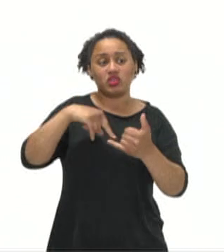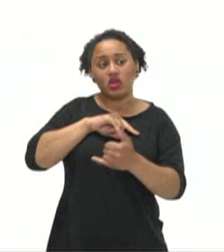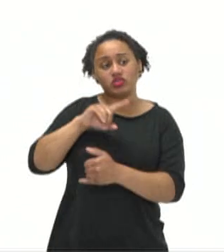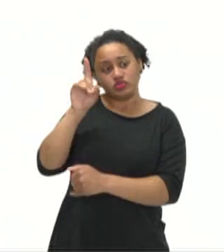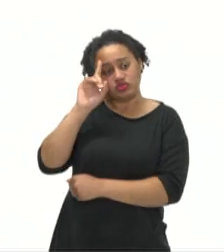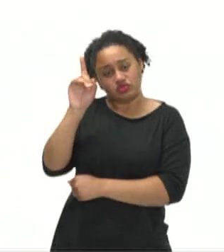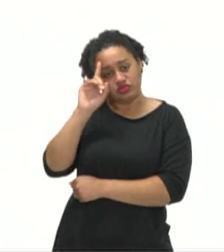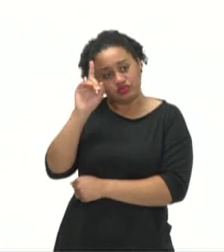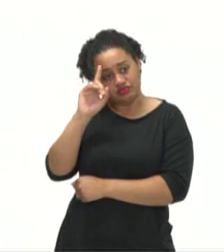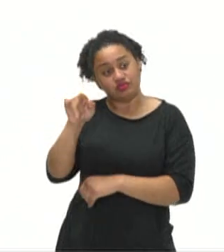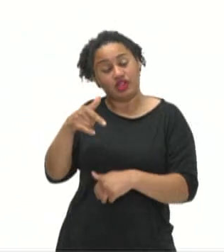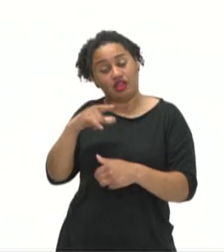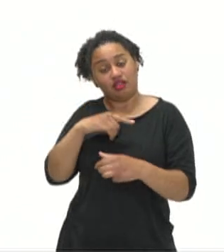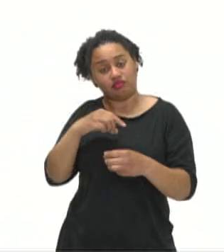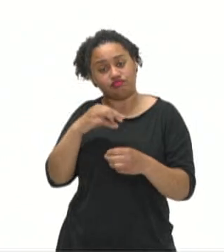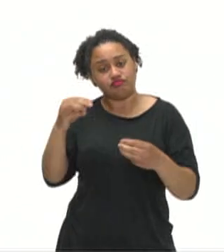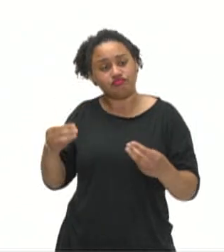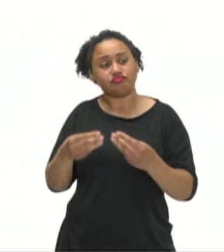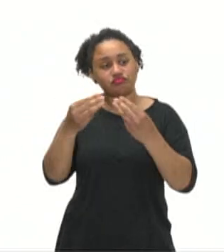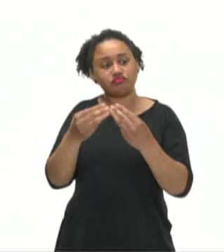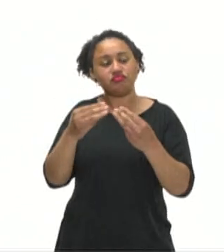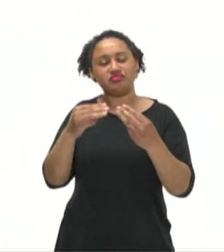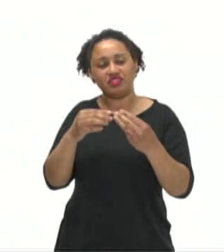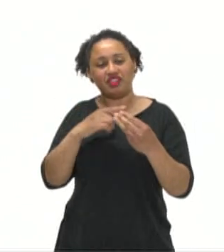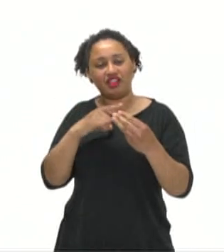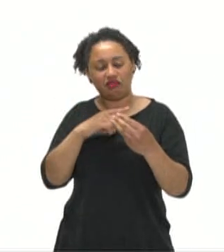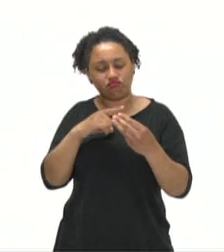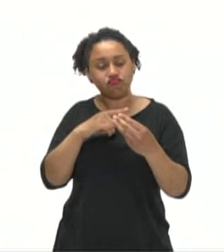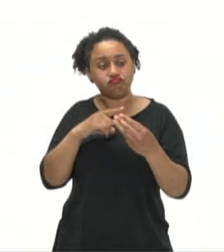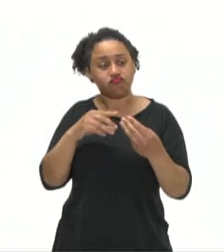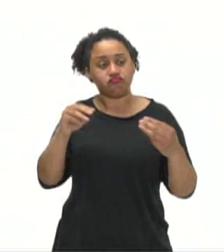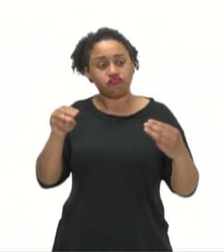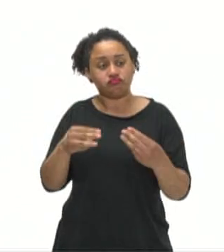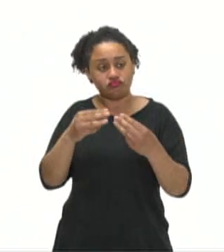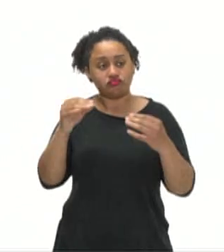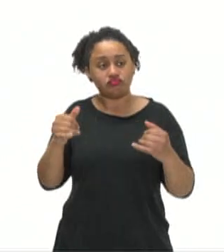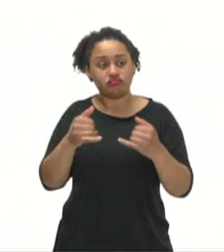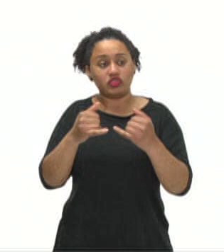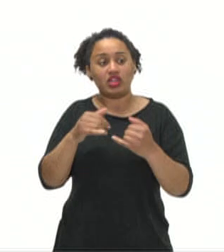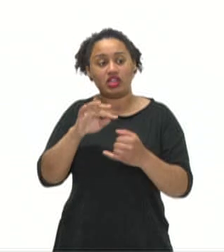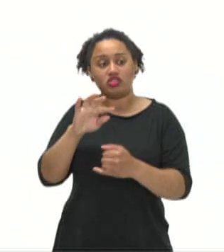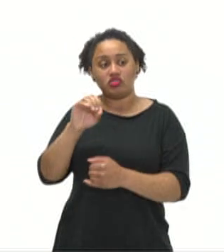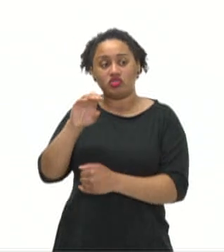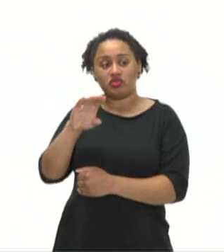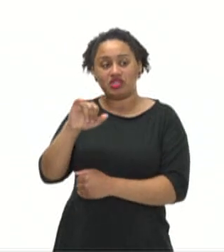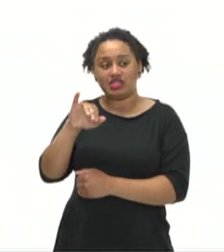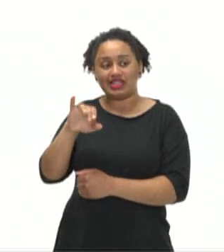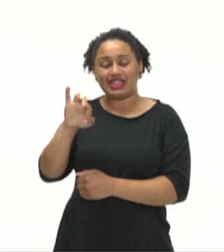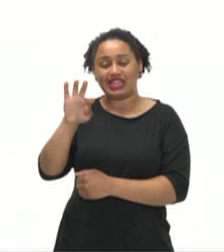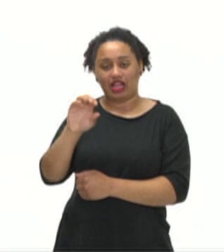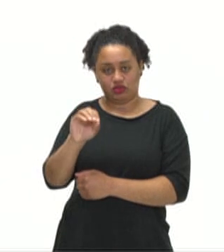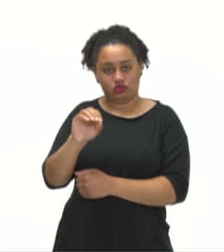temos uma molécula, aqui, um composto iônico, tiocianato de potássio.